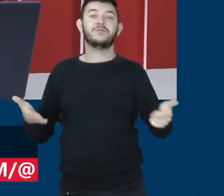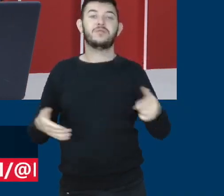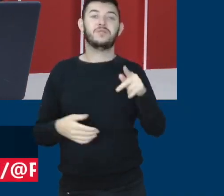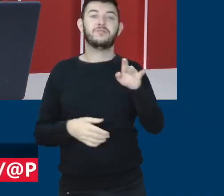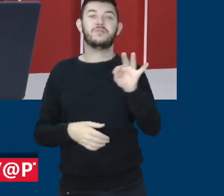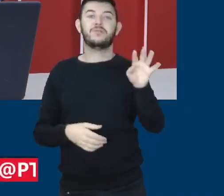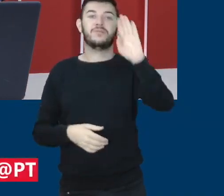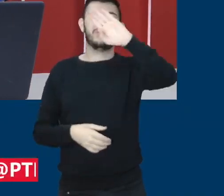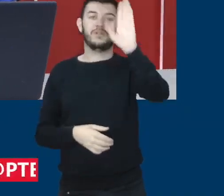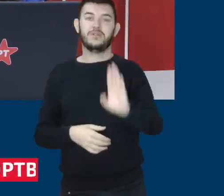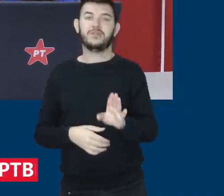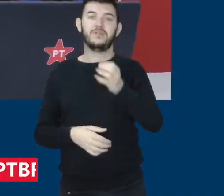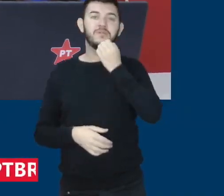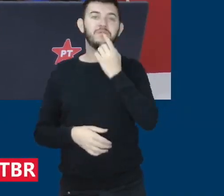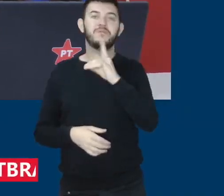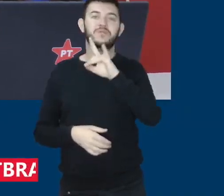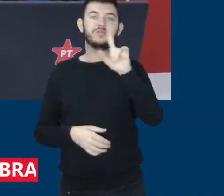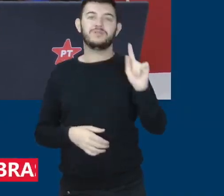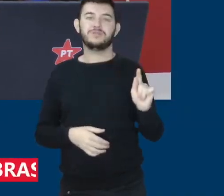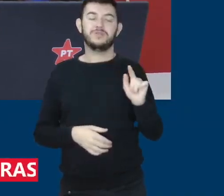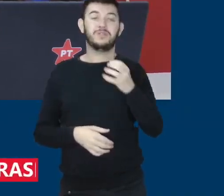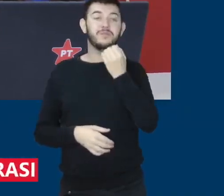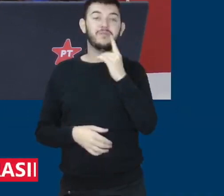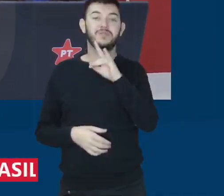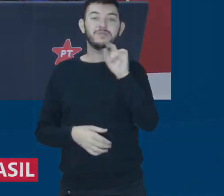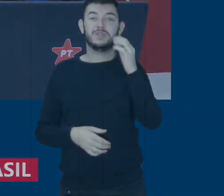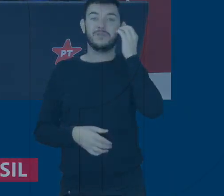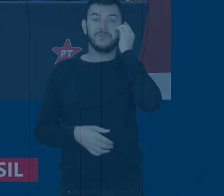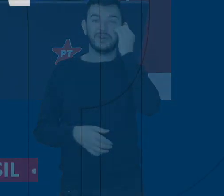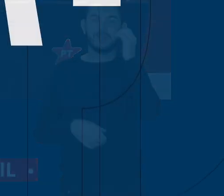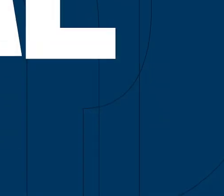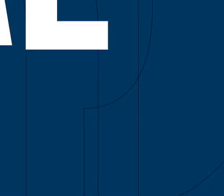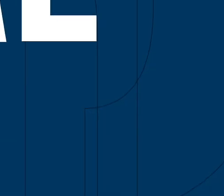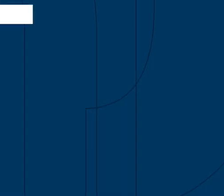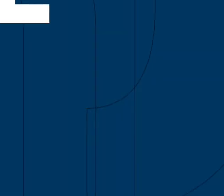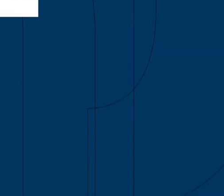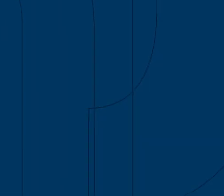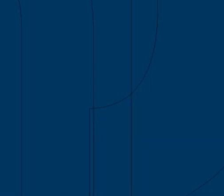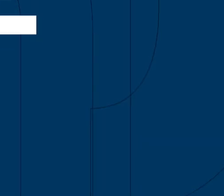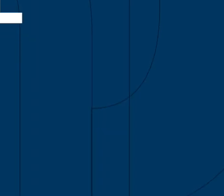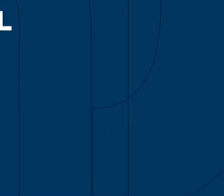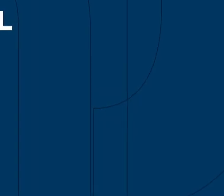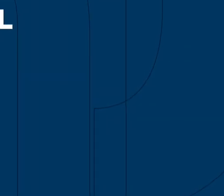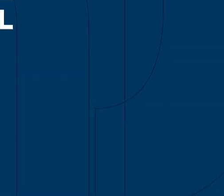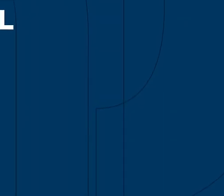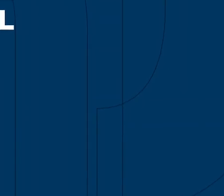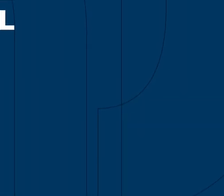Bom dia, Amanda. Bom dia a todos os telespectadores. Agradeço.